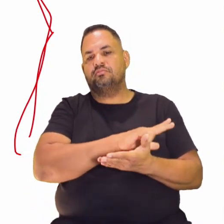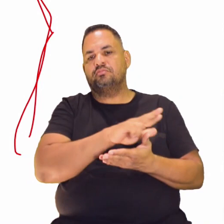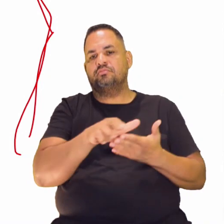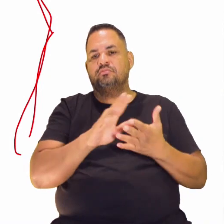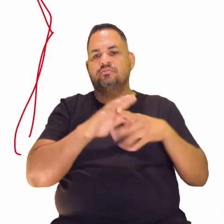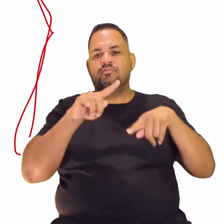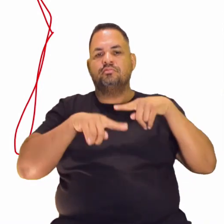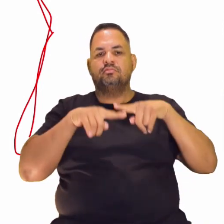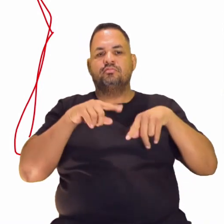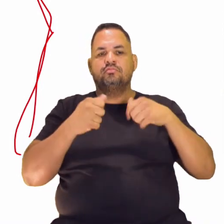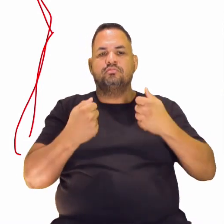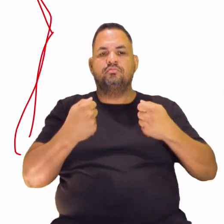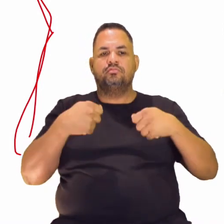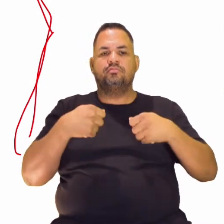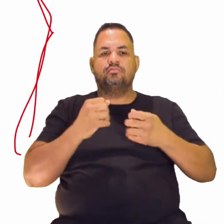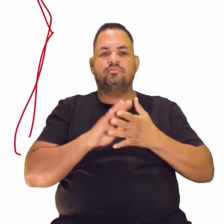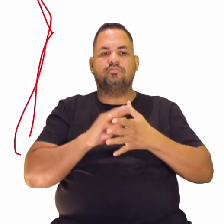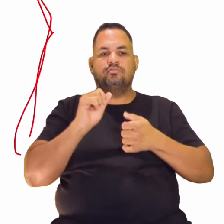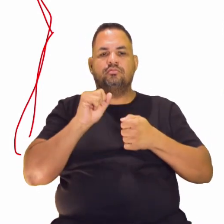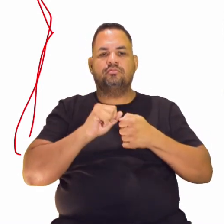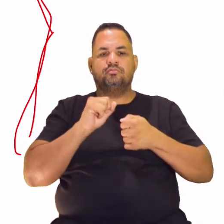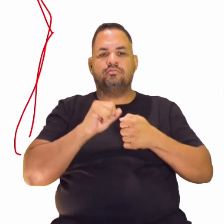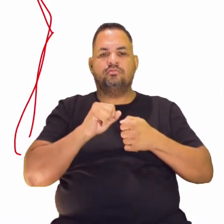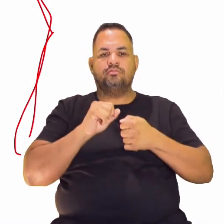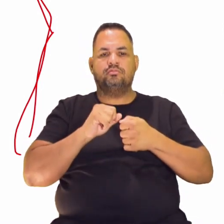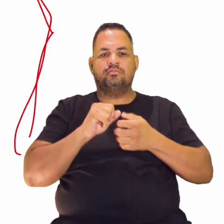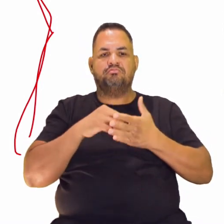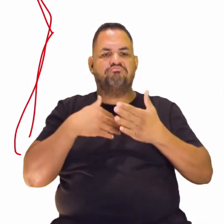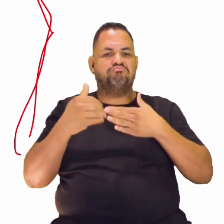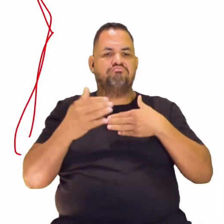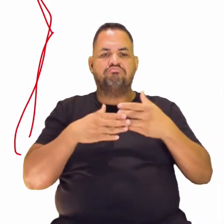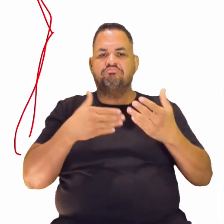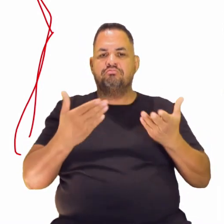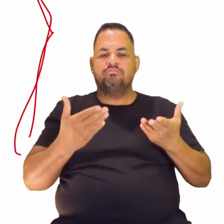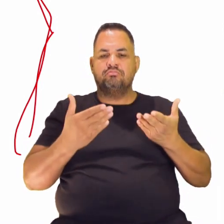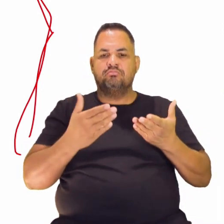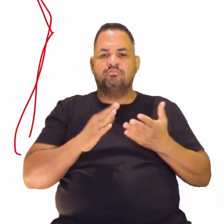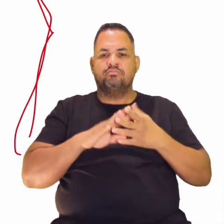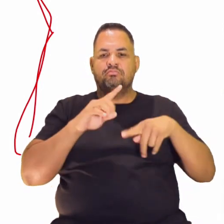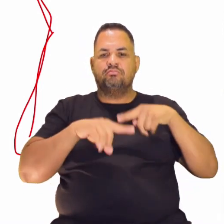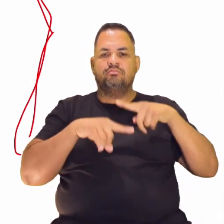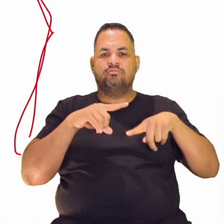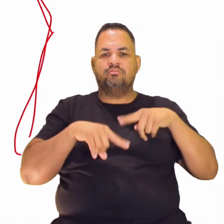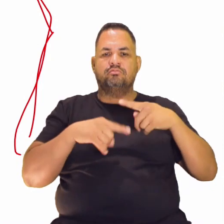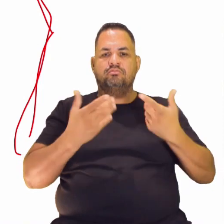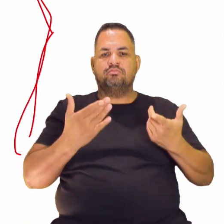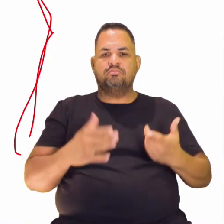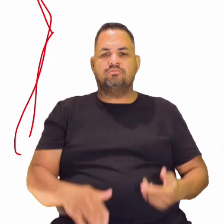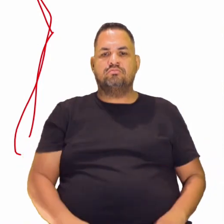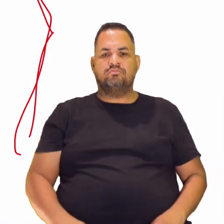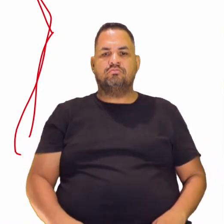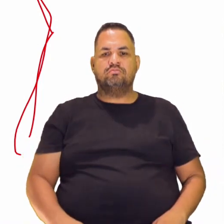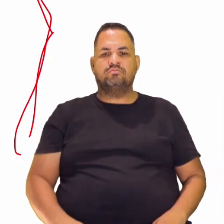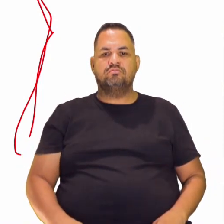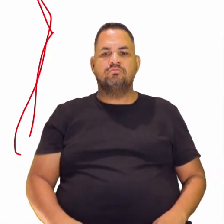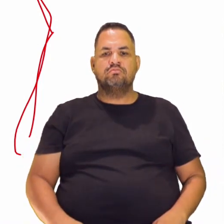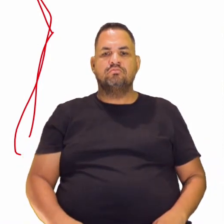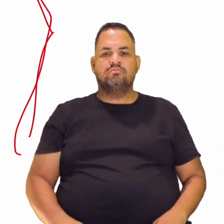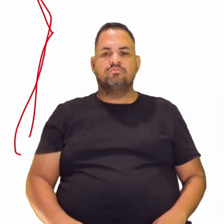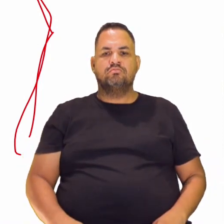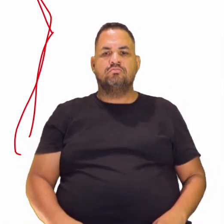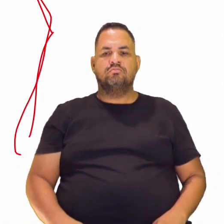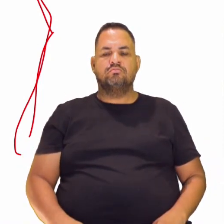se podem confeccionar de qualquer material é